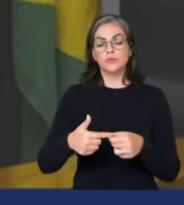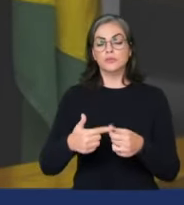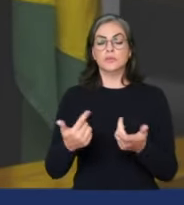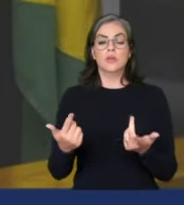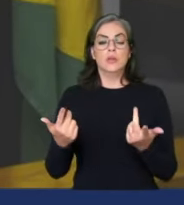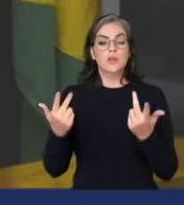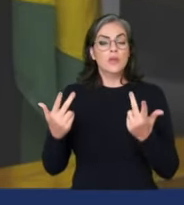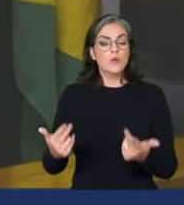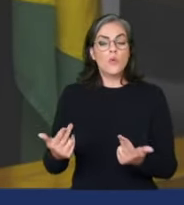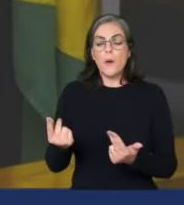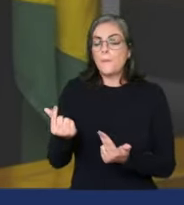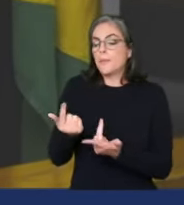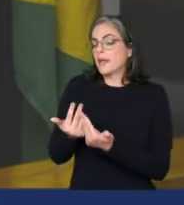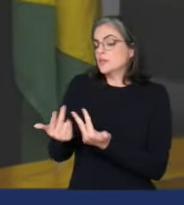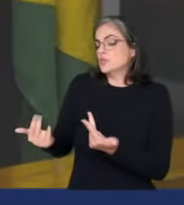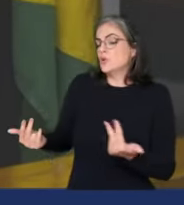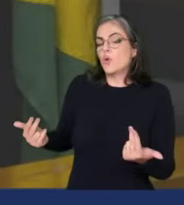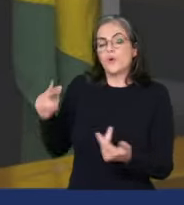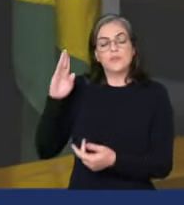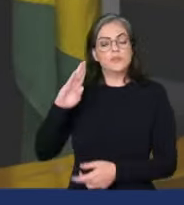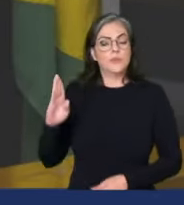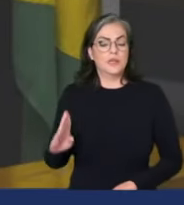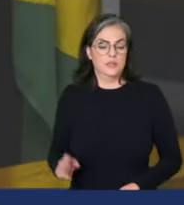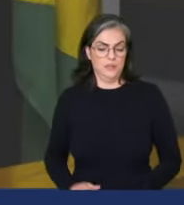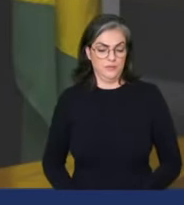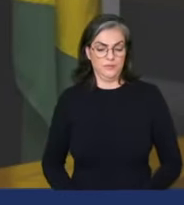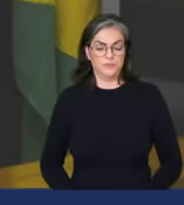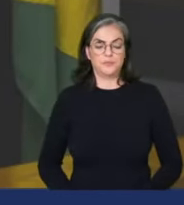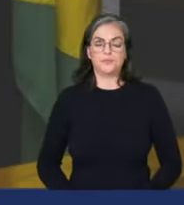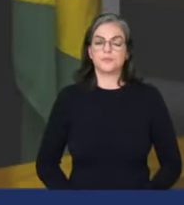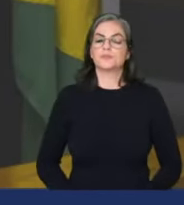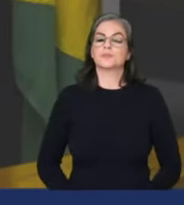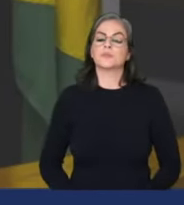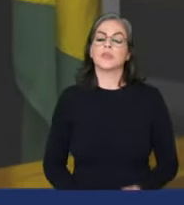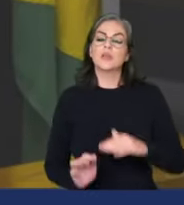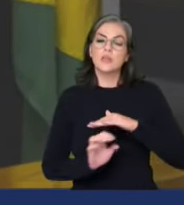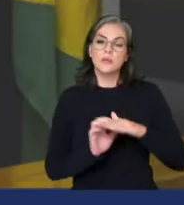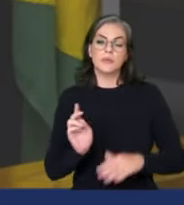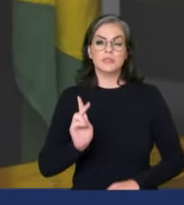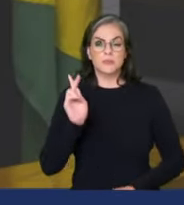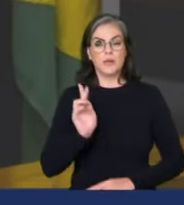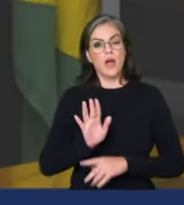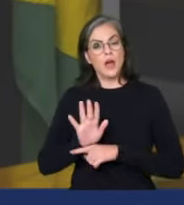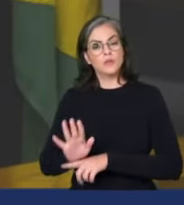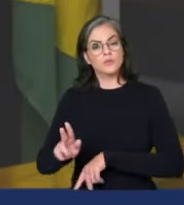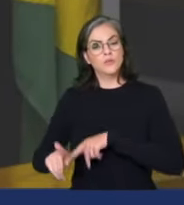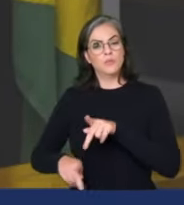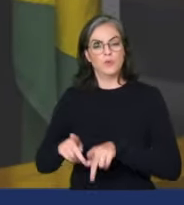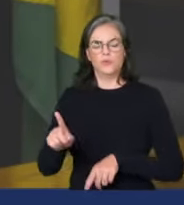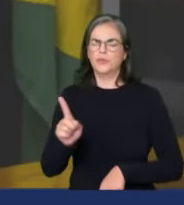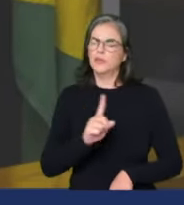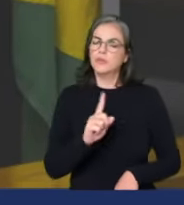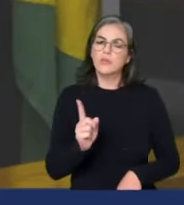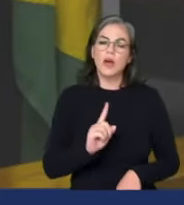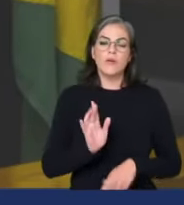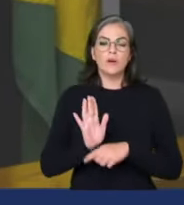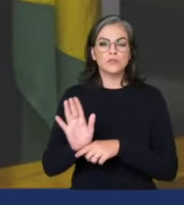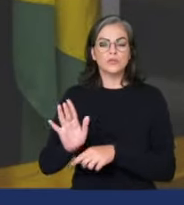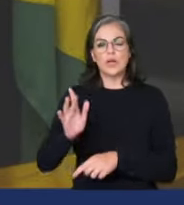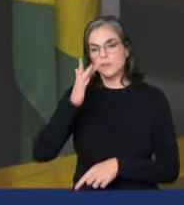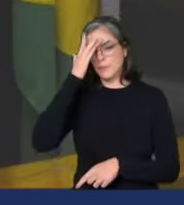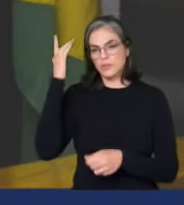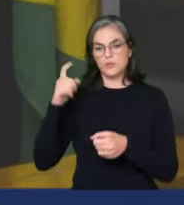fazer com que a Petrobras ela volte a servir a população brasileira e não a acionistas, principalmente acionistas minoritários